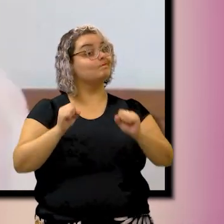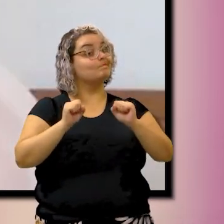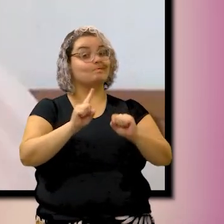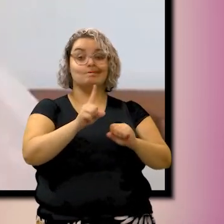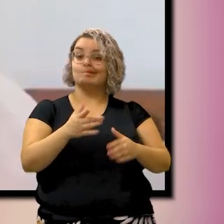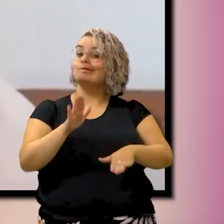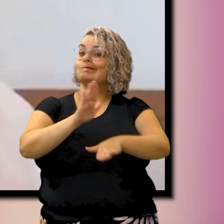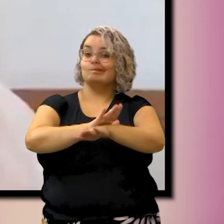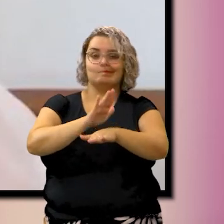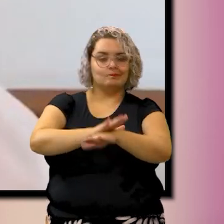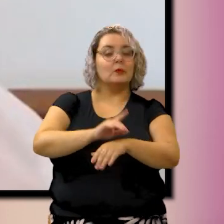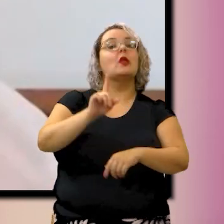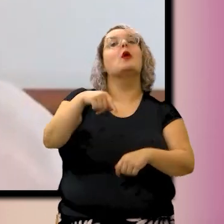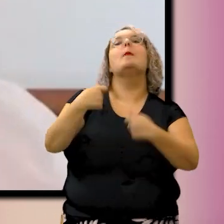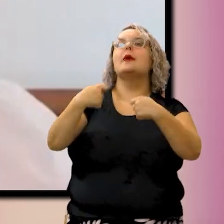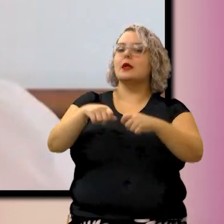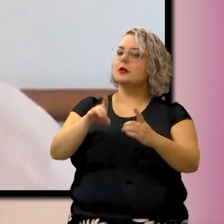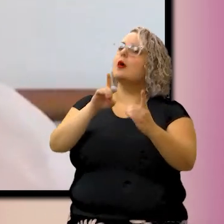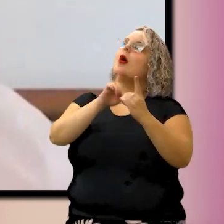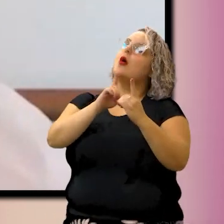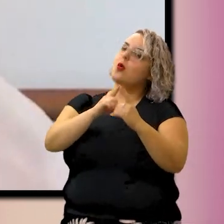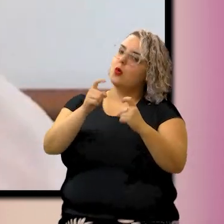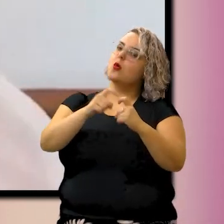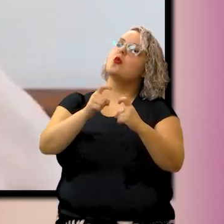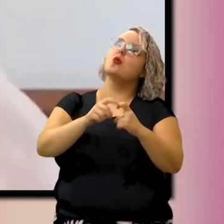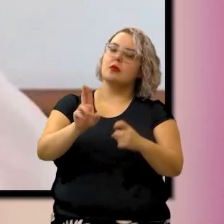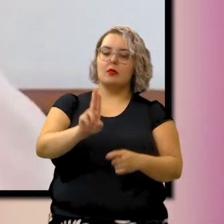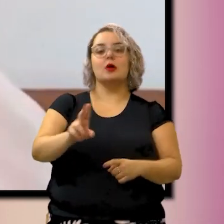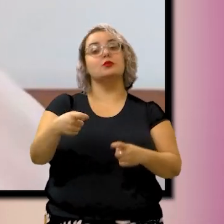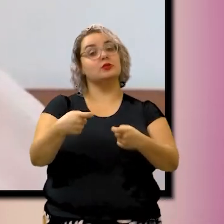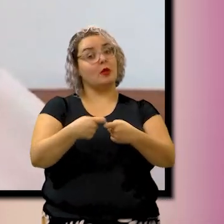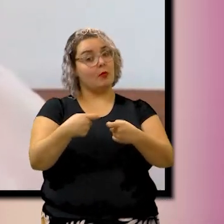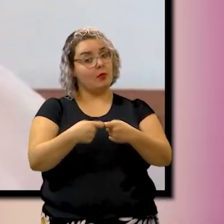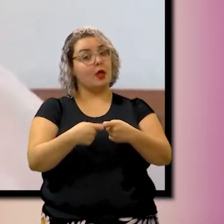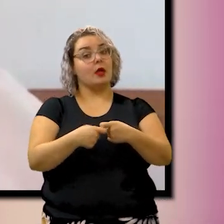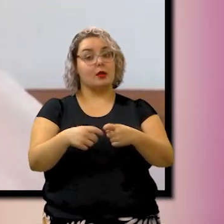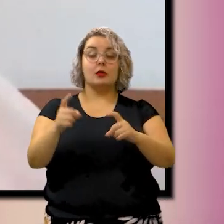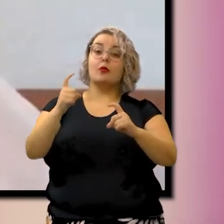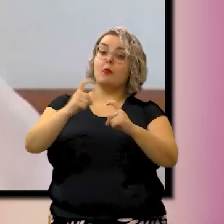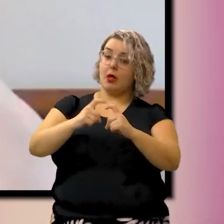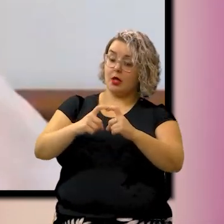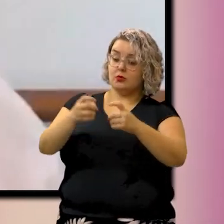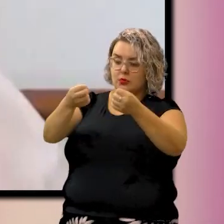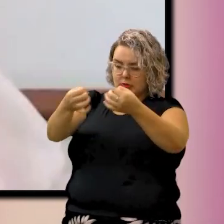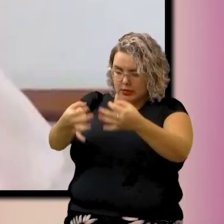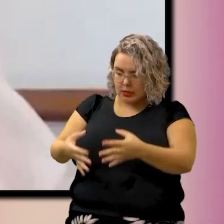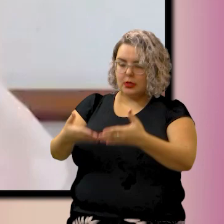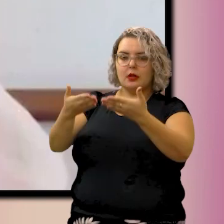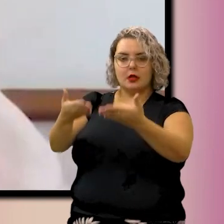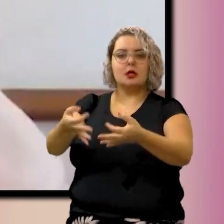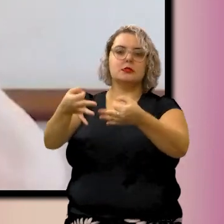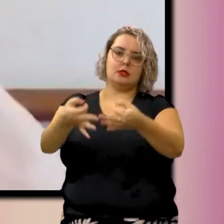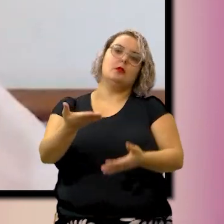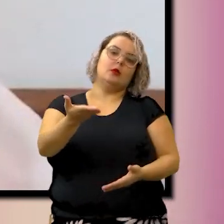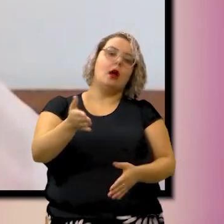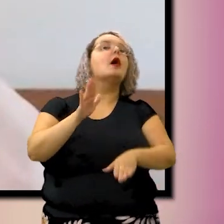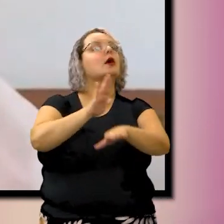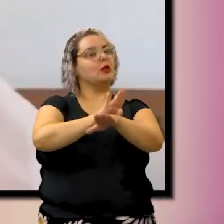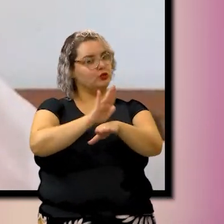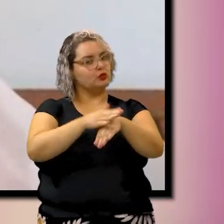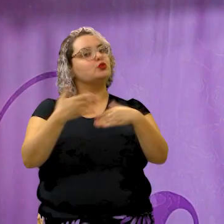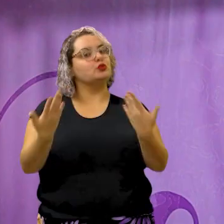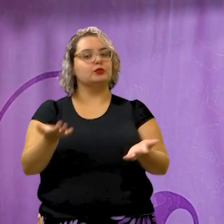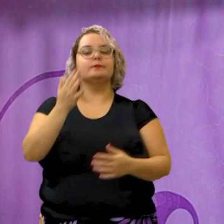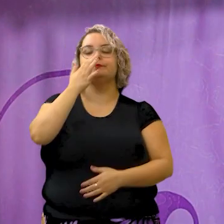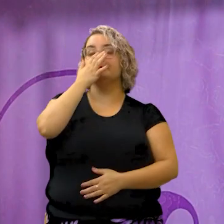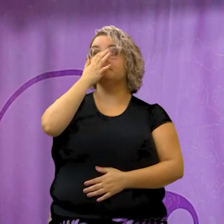ela pode não te ajudar. Então, vale a consulta e aí você vai usar a meia prescrita certa para você. Aí ela te ajuda